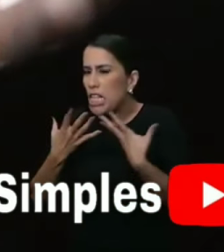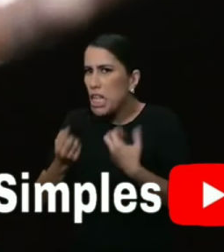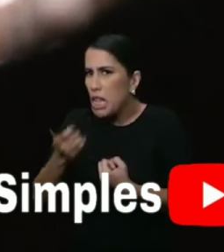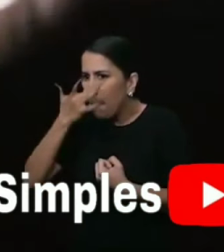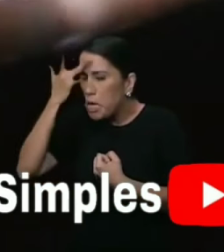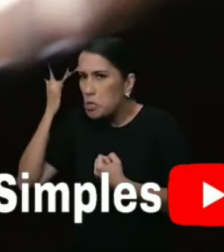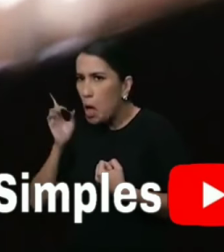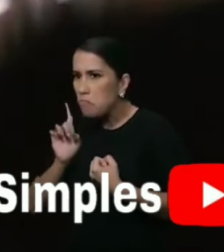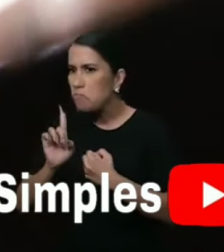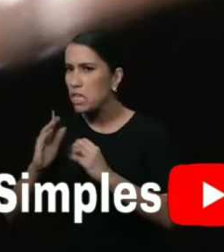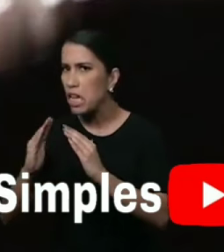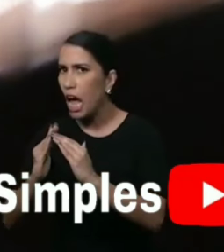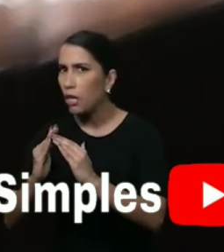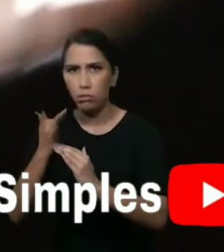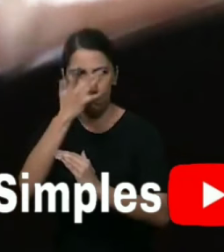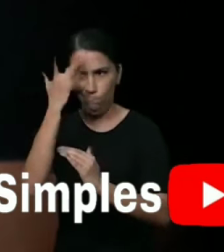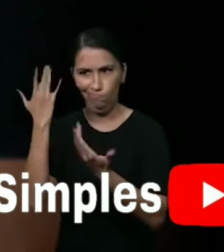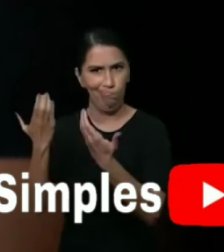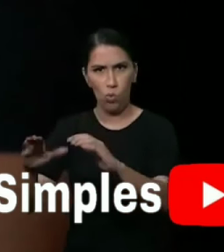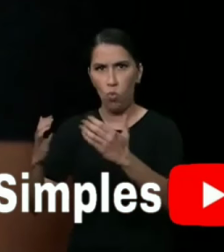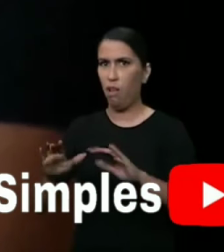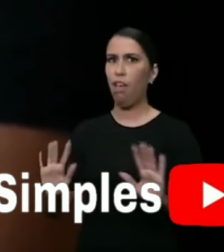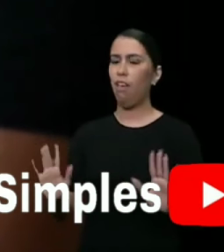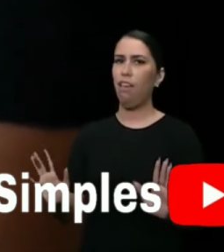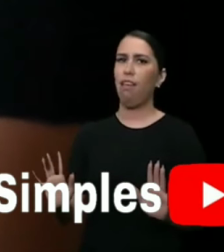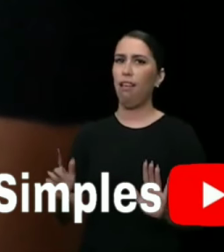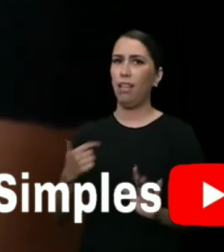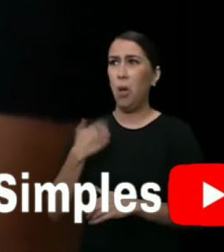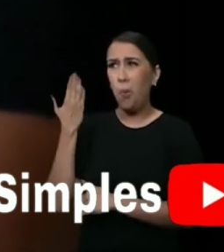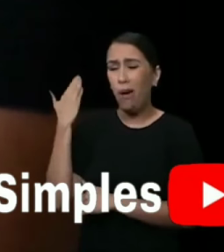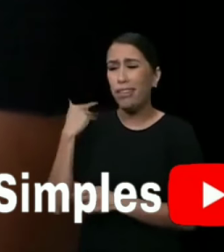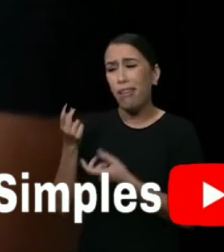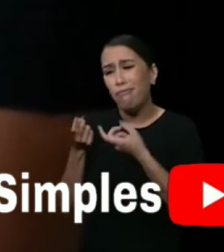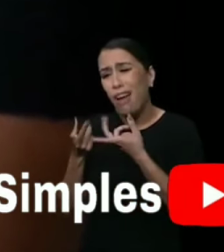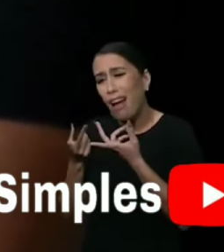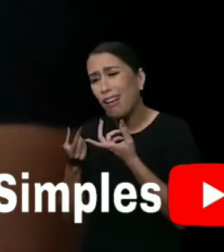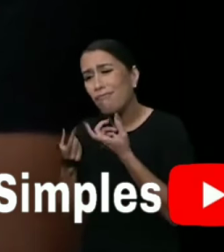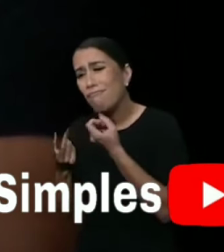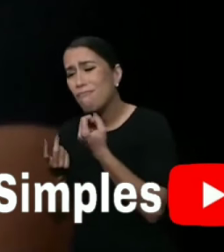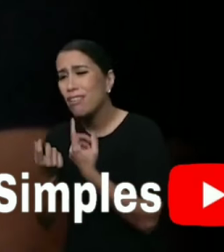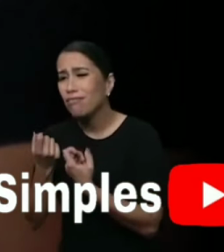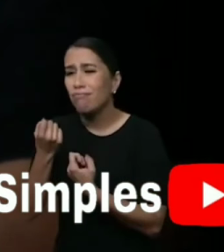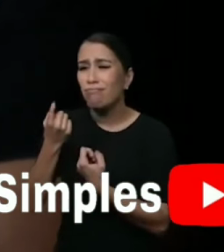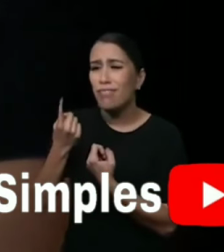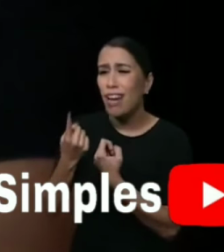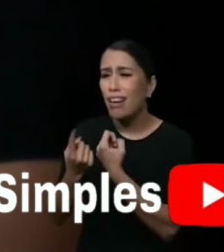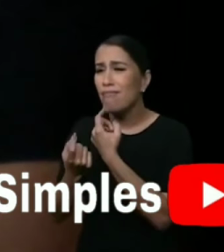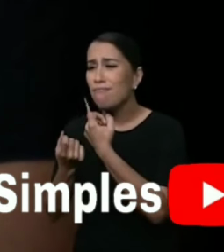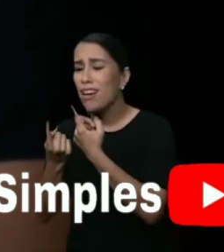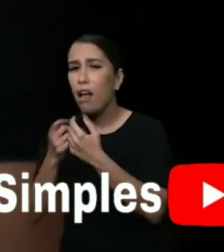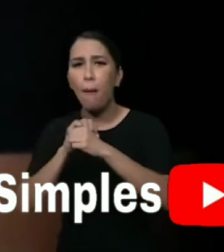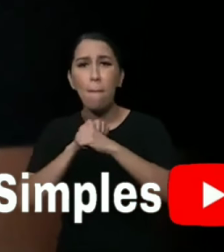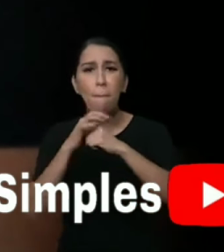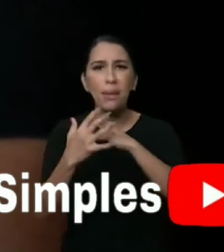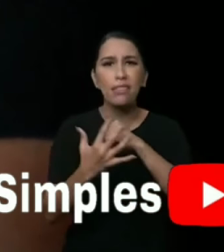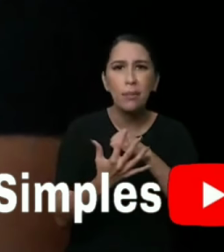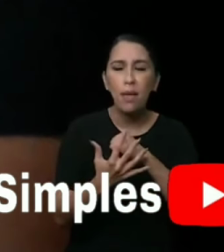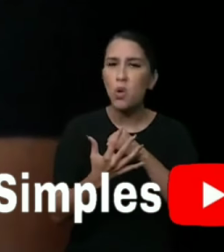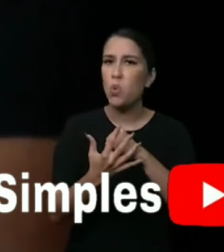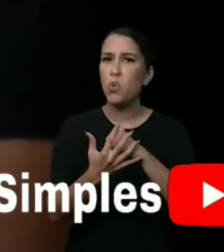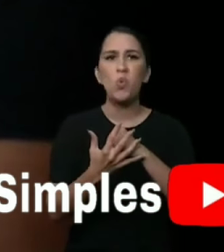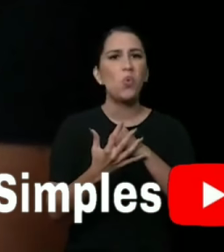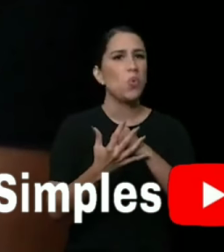né? E também a gente não podia sair. Se eu vendia pouquinho, depois da pandemia, tchau. Não vendi